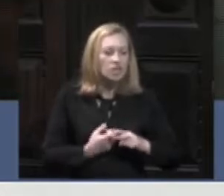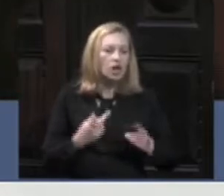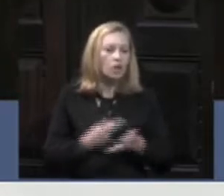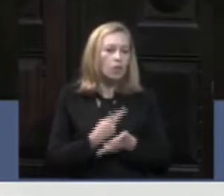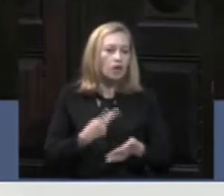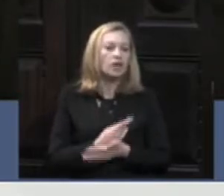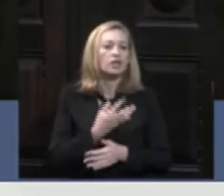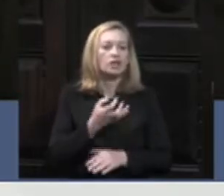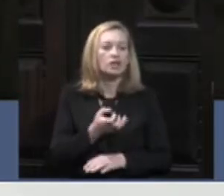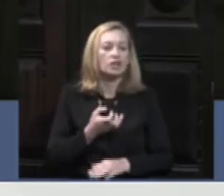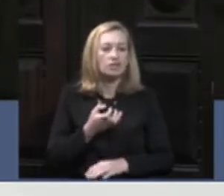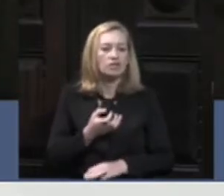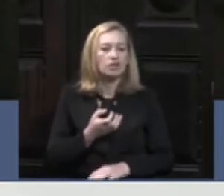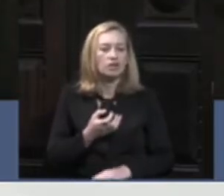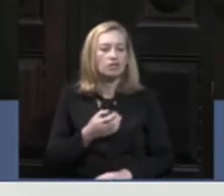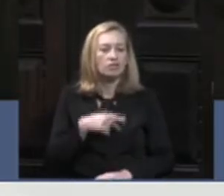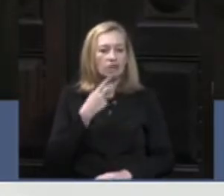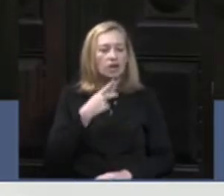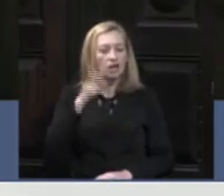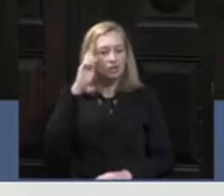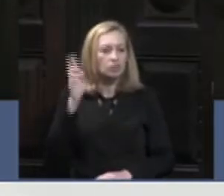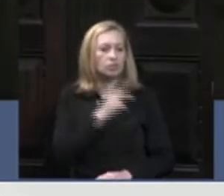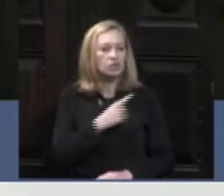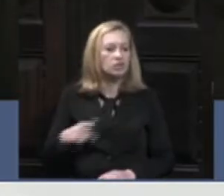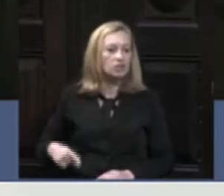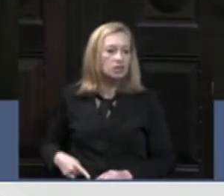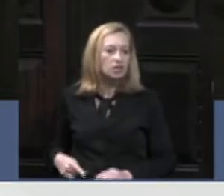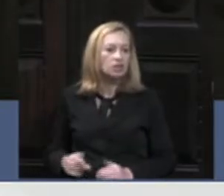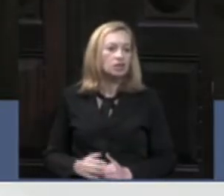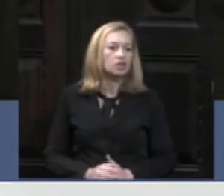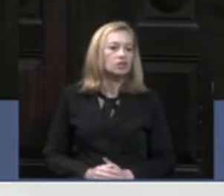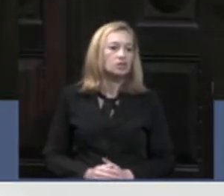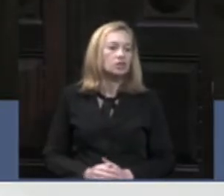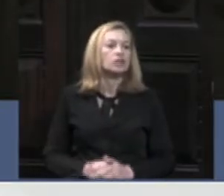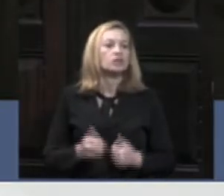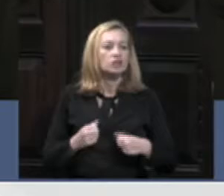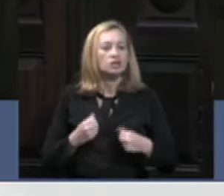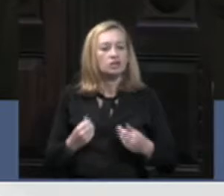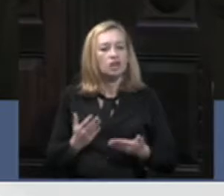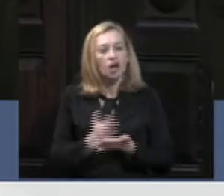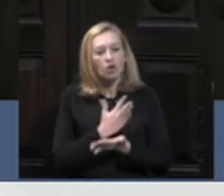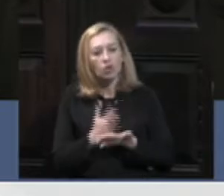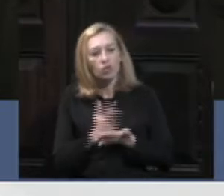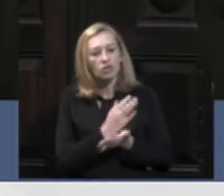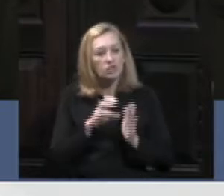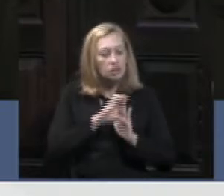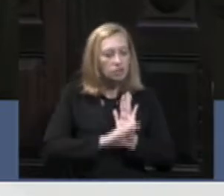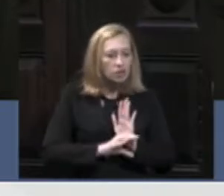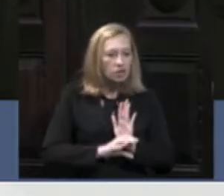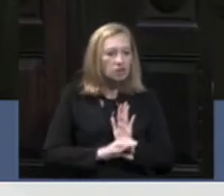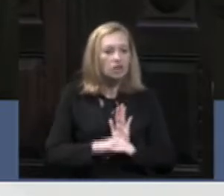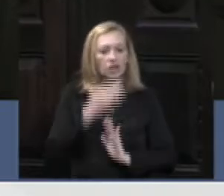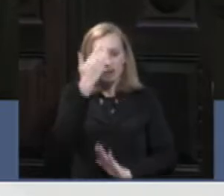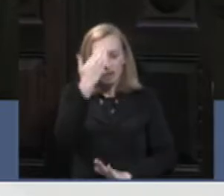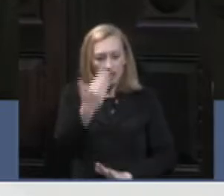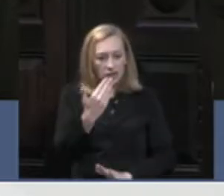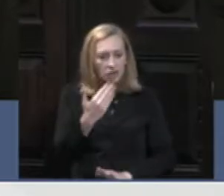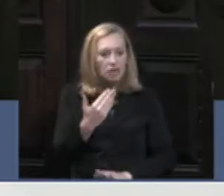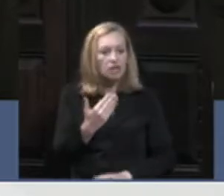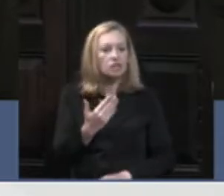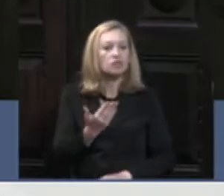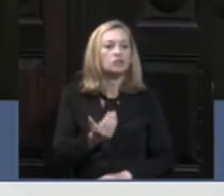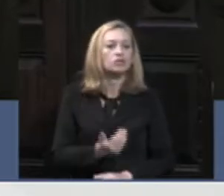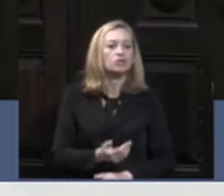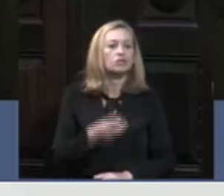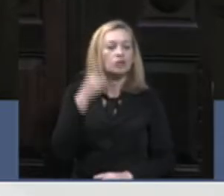E dizer, presidente, que eles tinham me solicitado fazer algumas emendas. Uma das emendas, eu agradeço a generosidade do